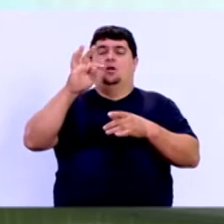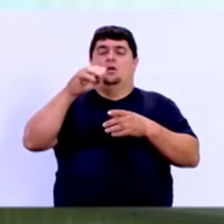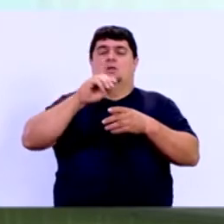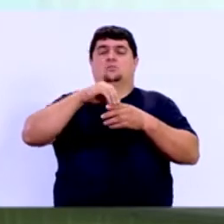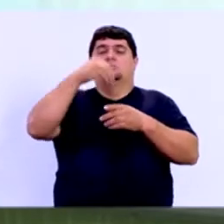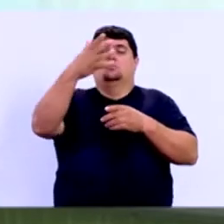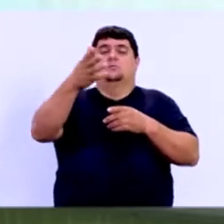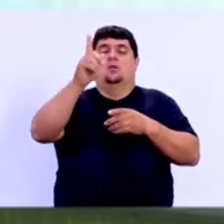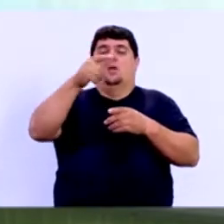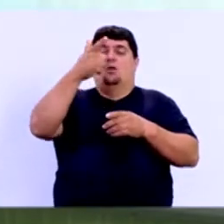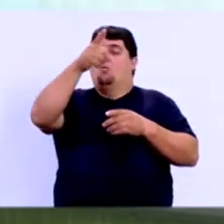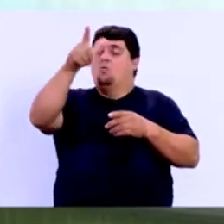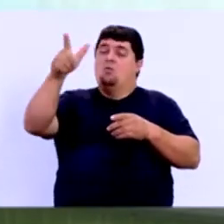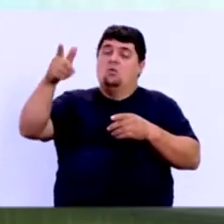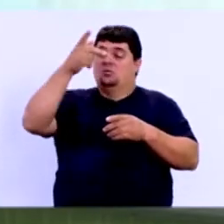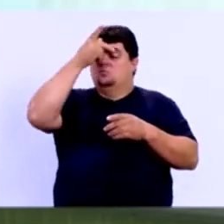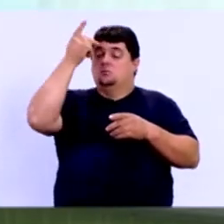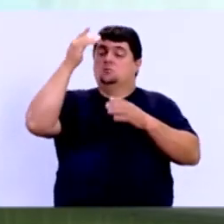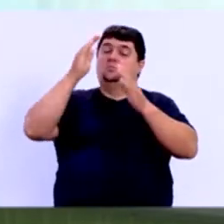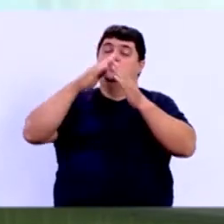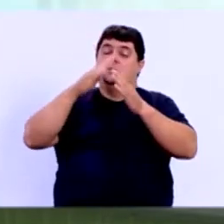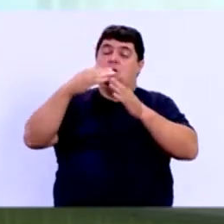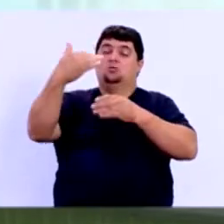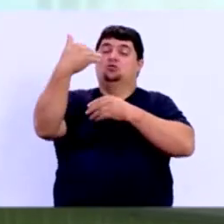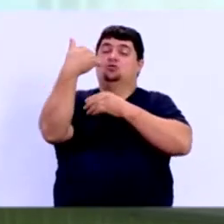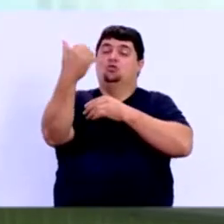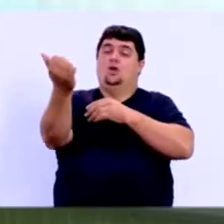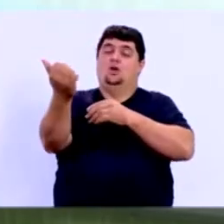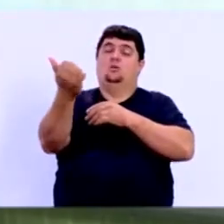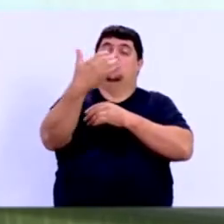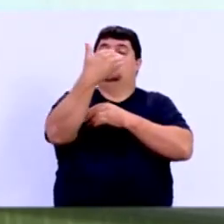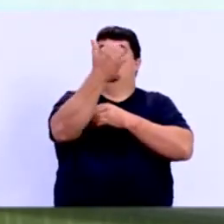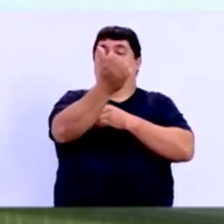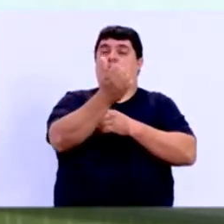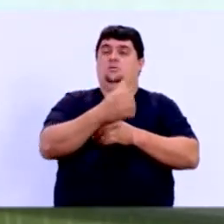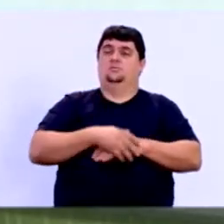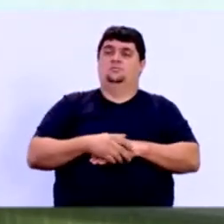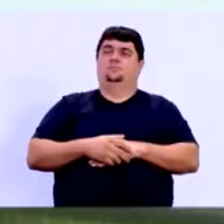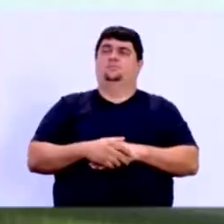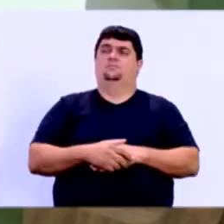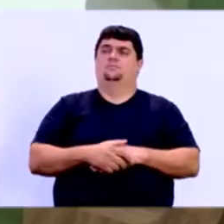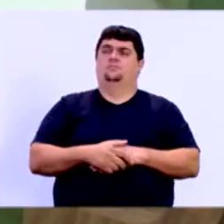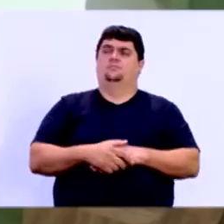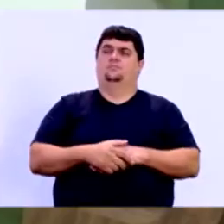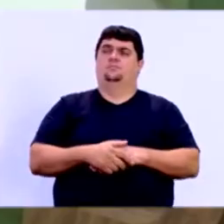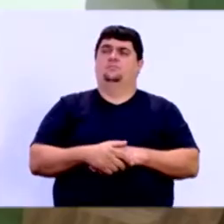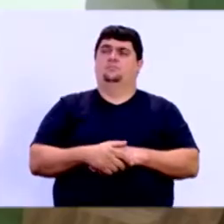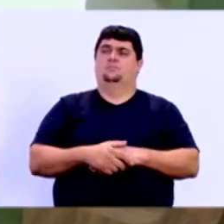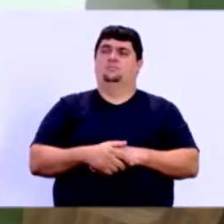mercado, que você vai injetar seus produtos ou seus serviços, tá?